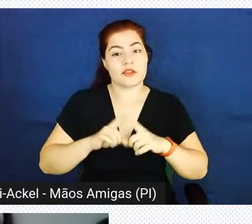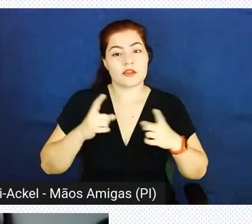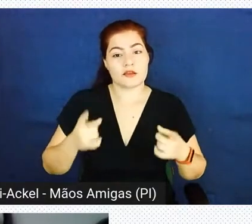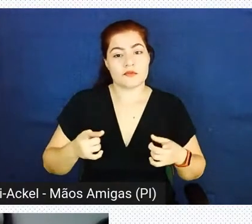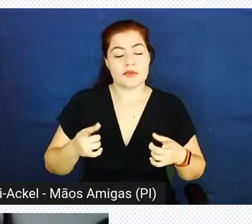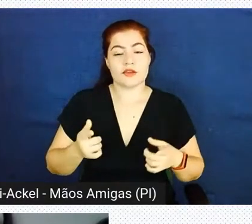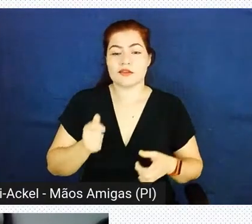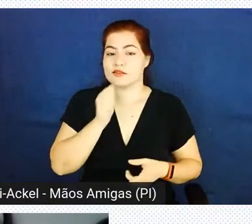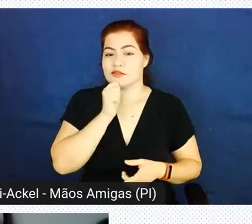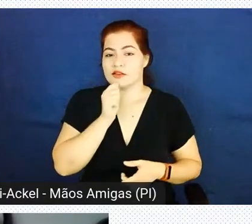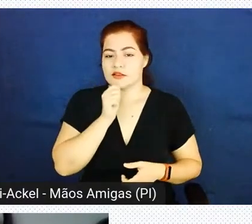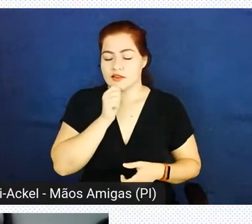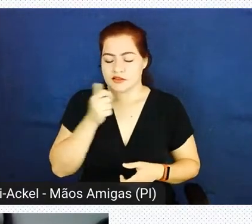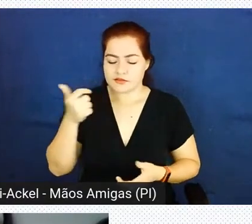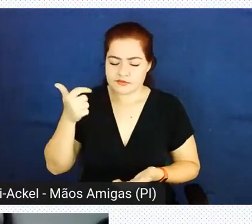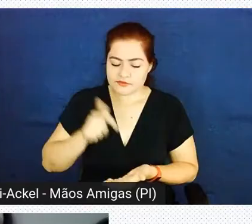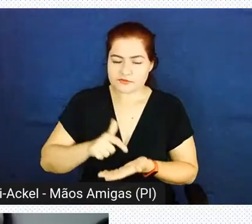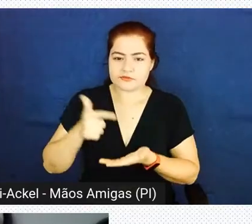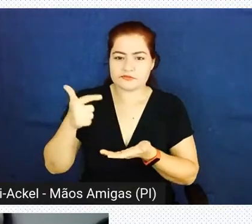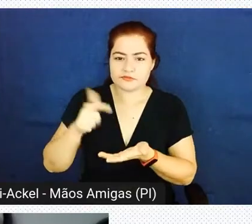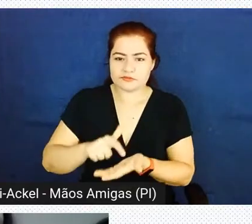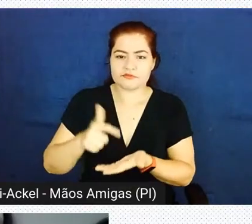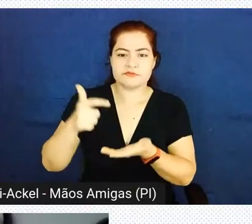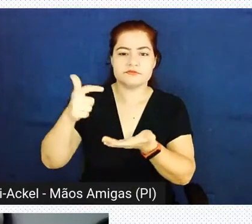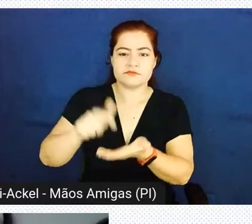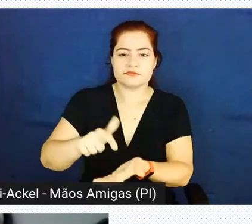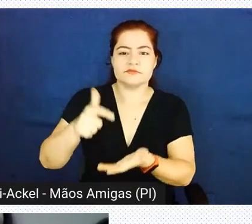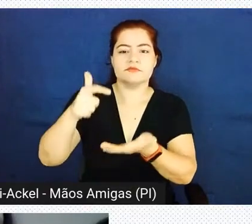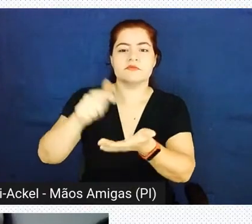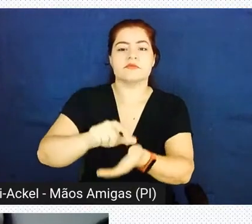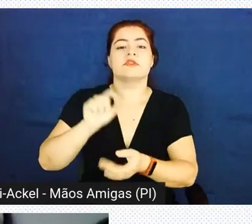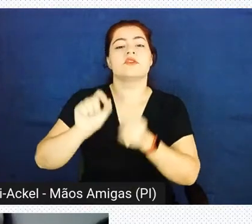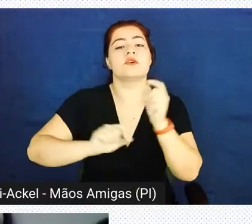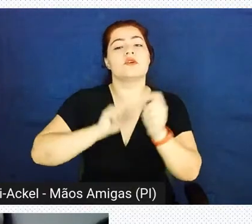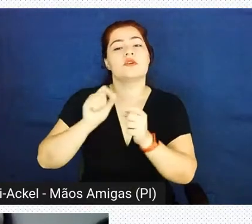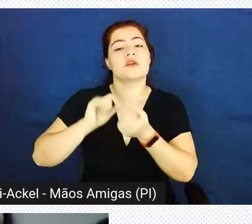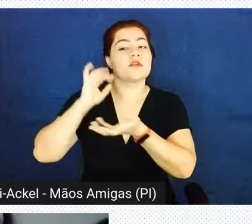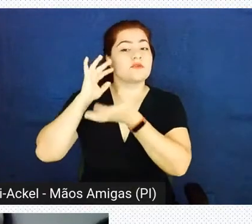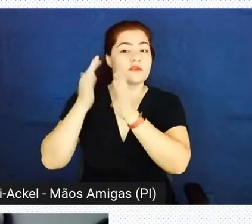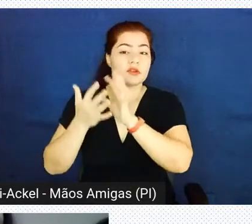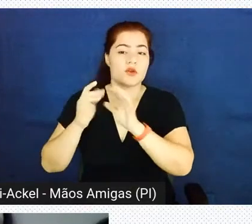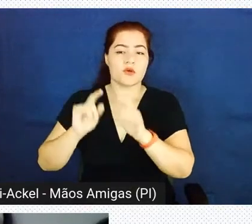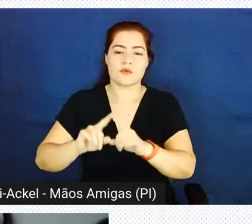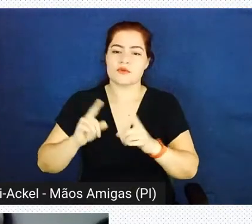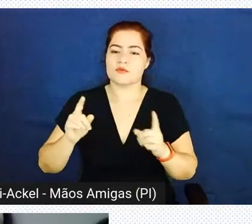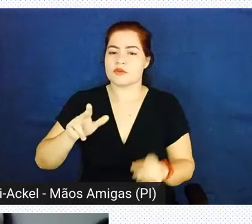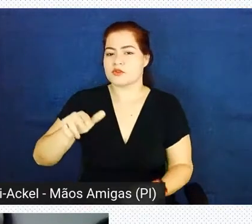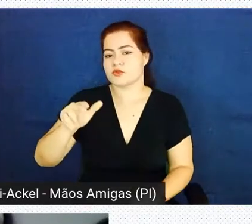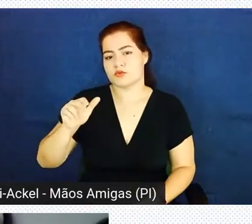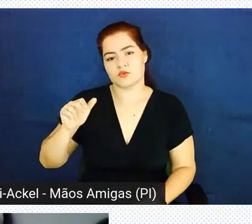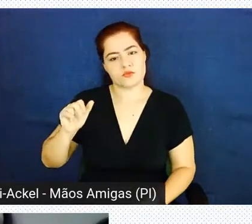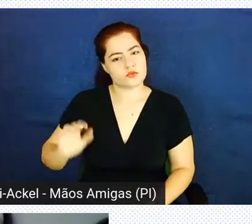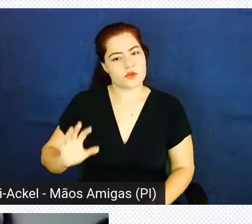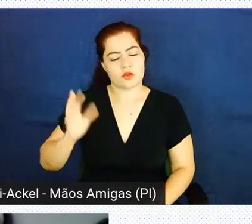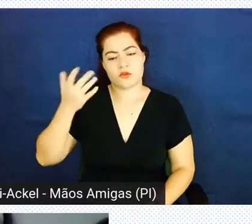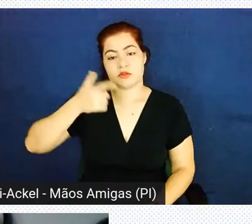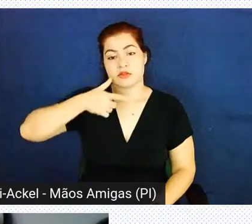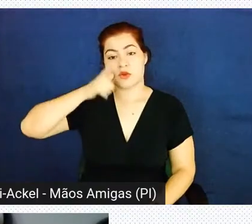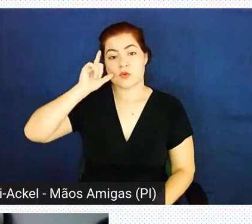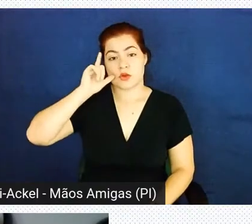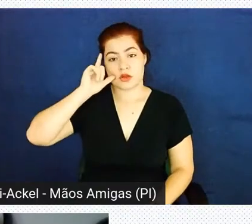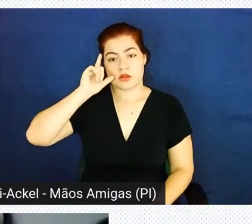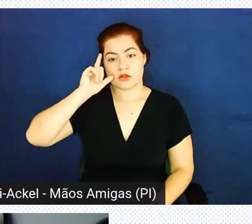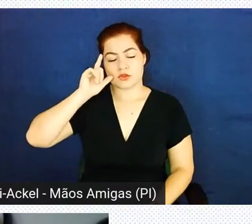um contínuo inusitado, esses fenômenos, mas jamais aquilo aconteceu antes e nunca mais